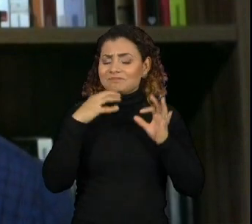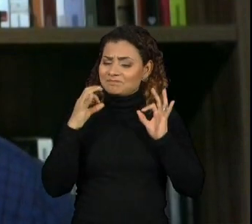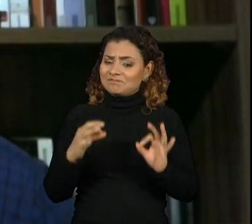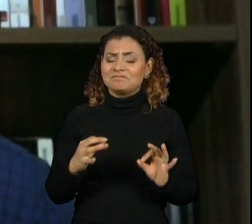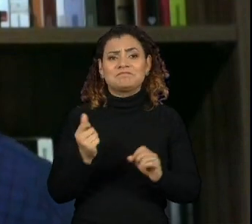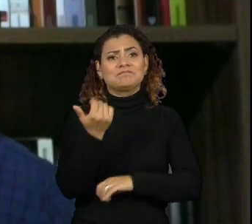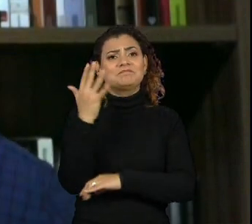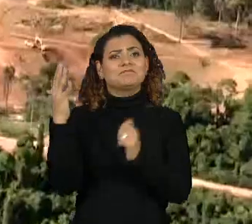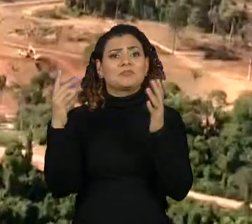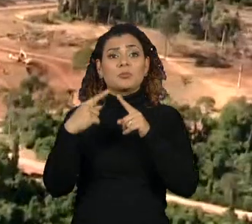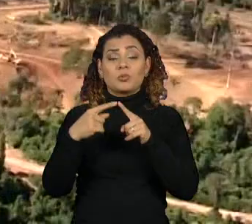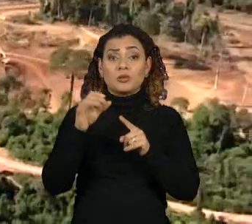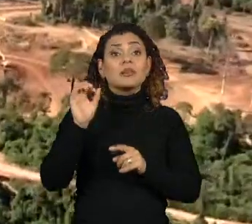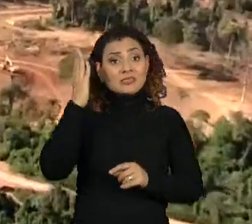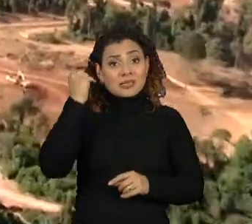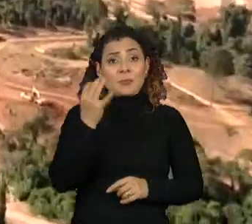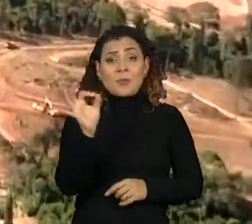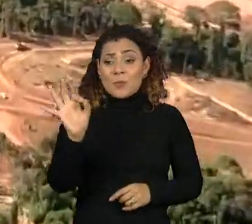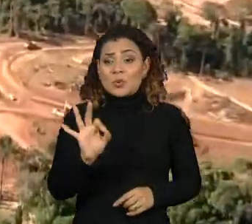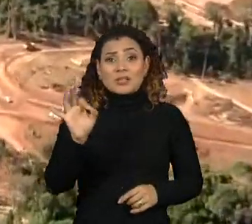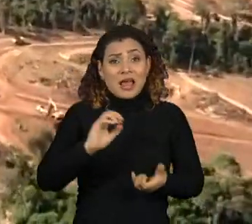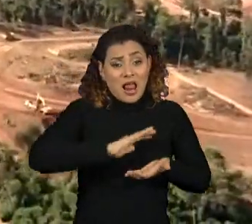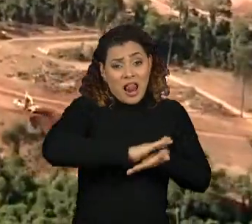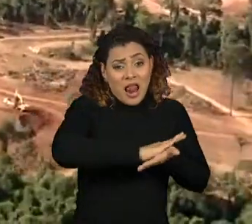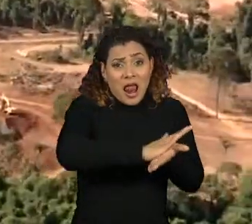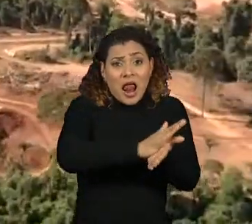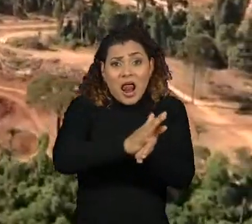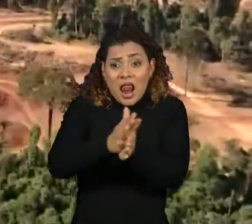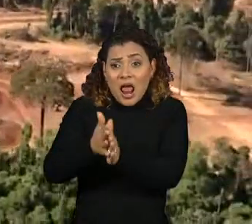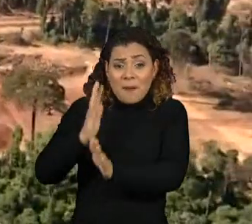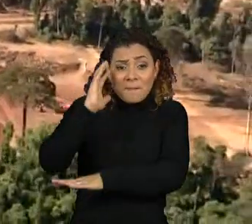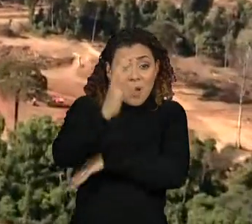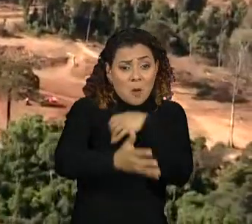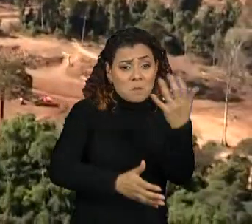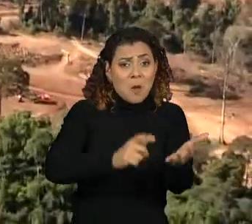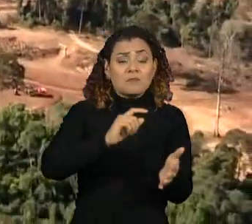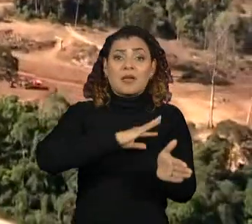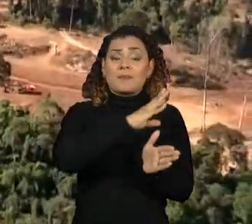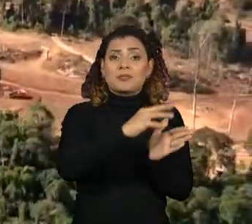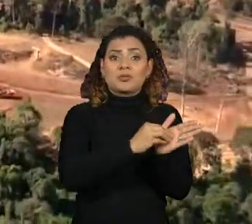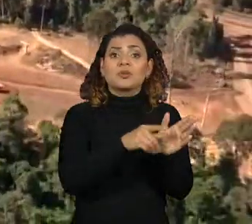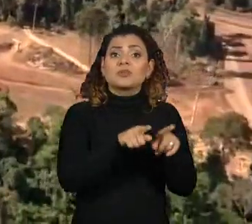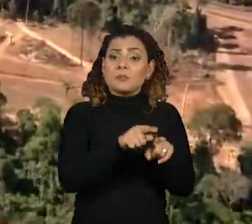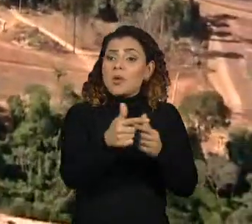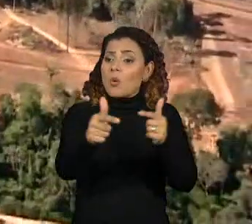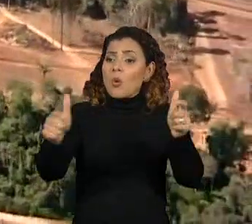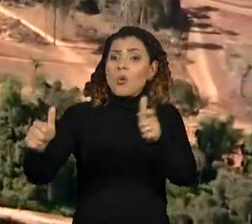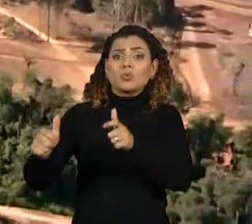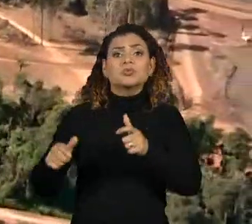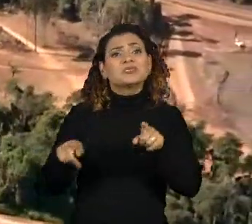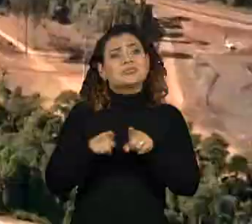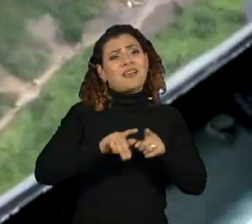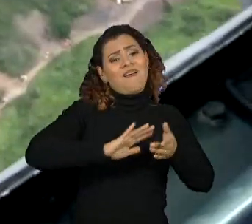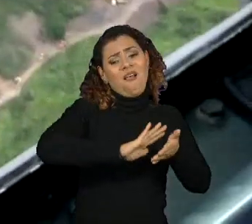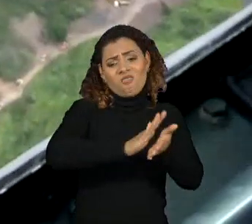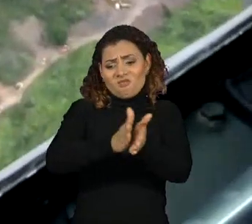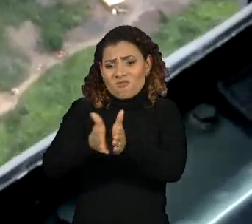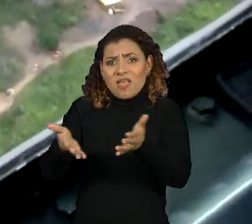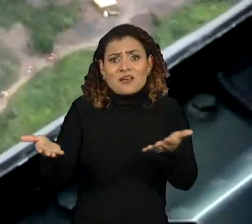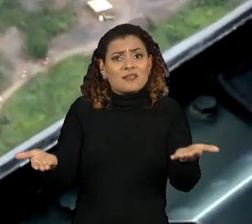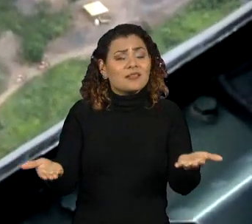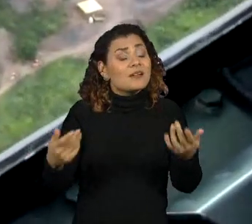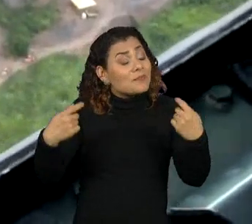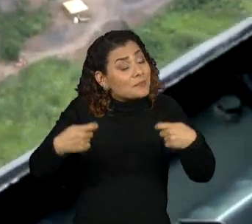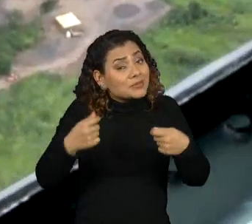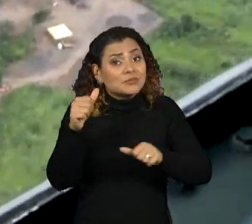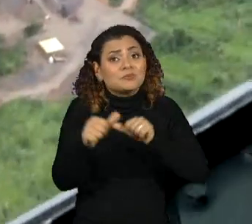afinal, os índices de desmatamentos da Amazônia são imensos, e de outros biomas também. Tudo isso precisa